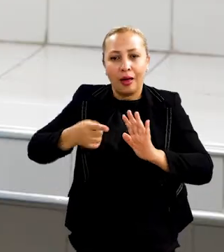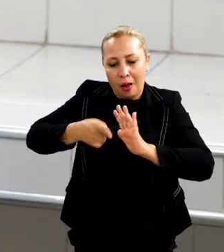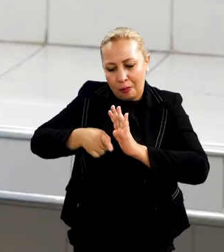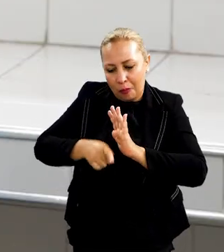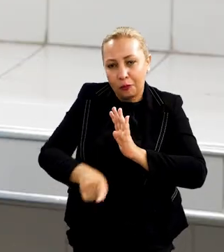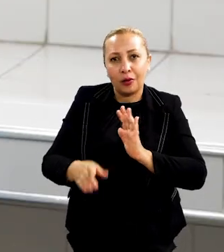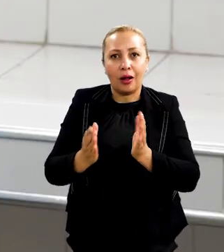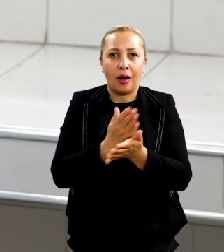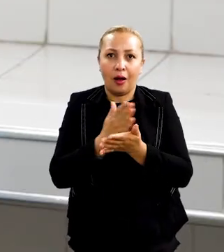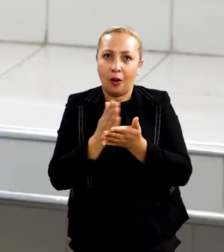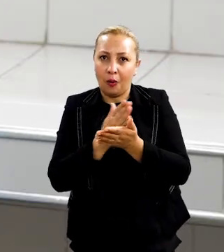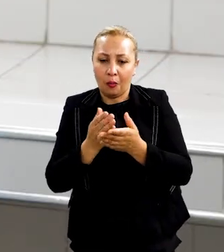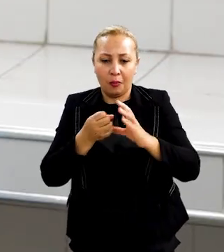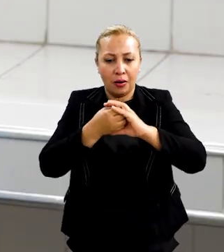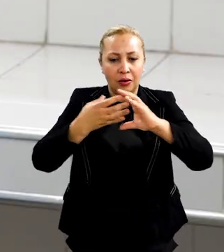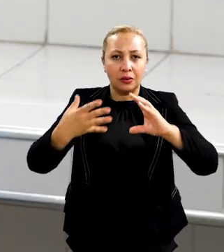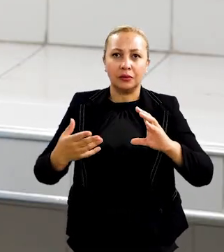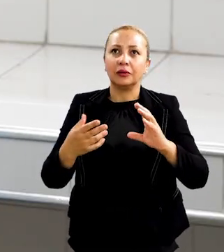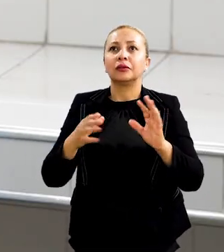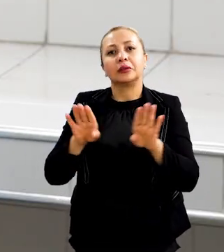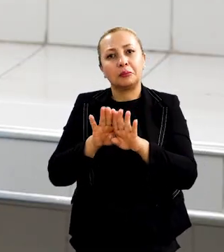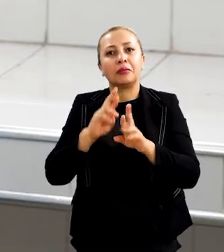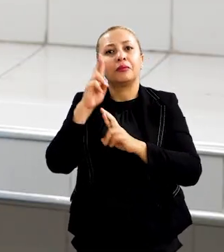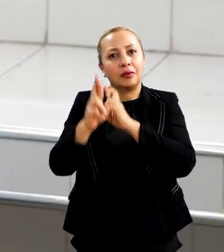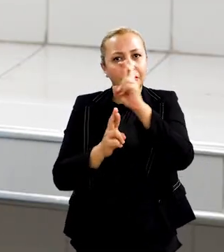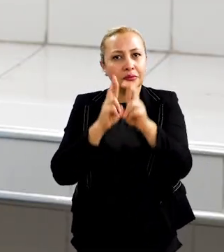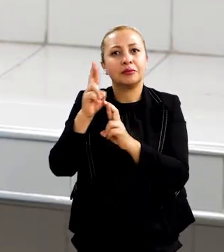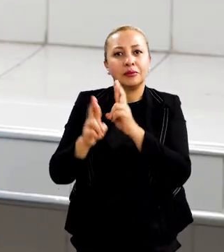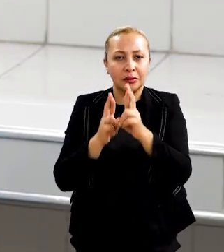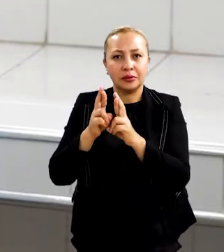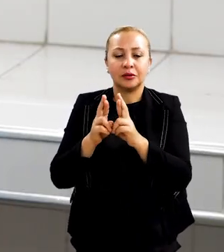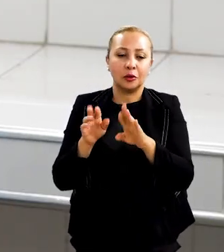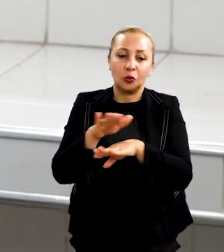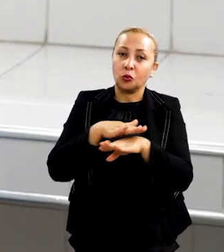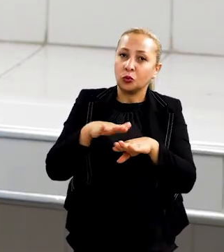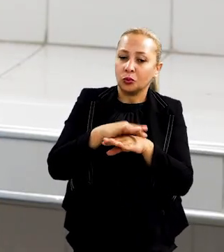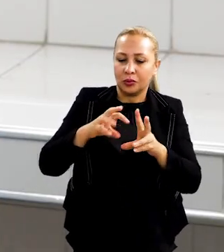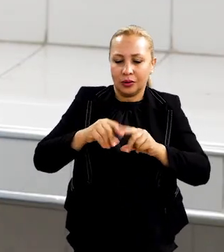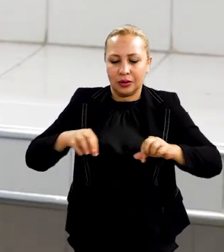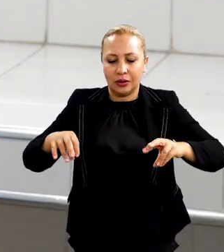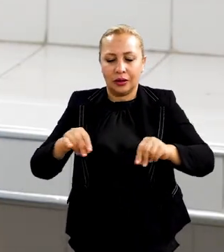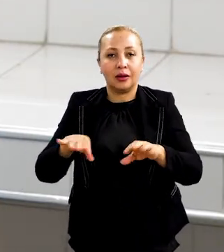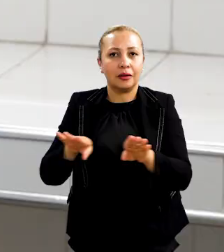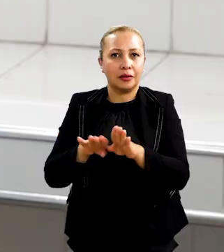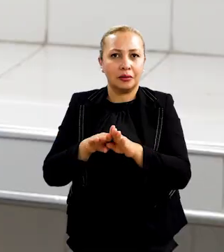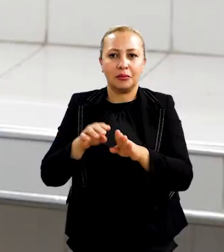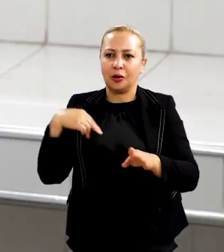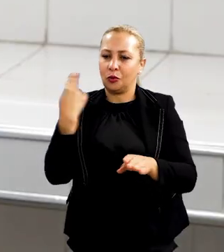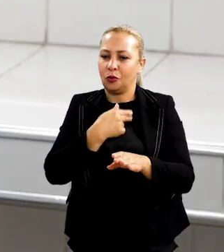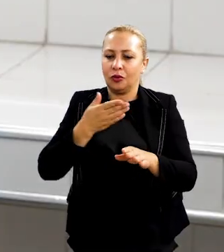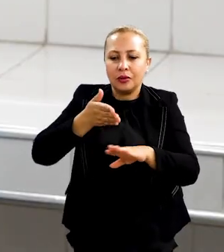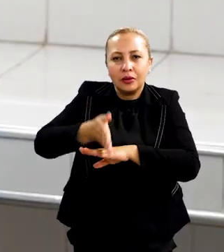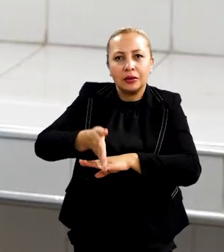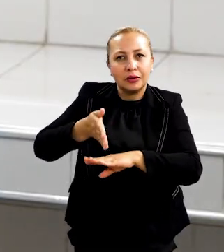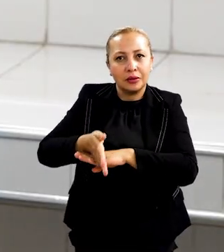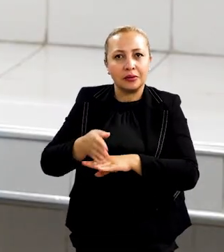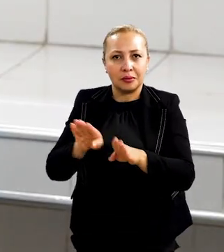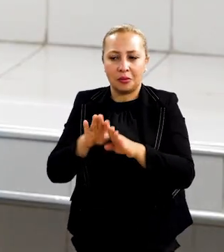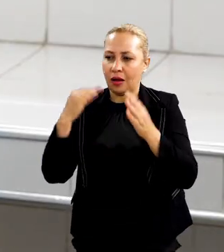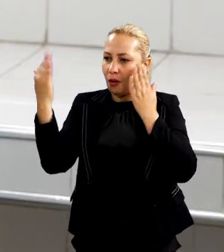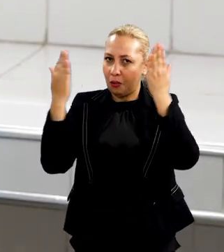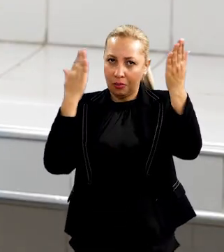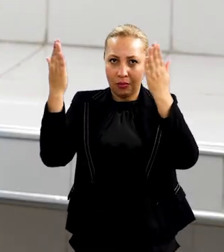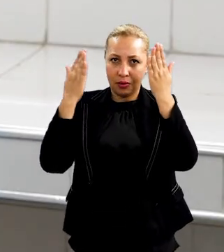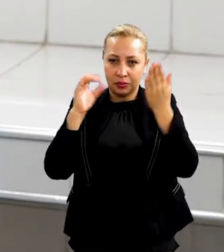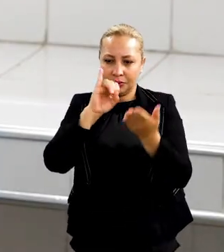aprofundar alguns aspectos, principalmente com relação a questões do solo. E também a gente entrou numa fase que a gente chama de uma